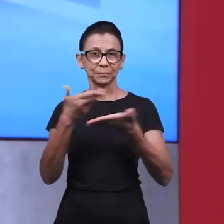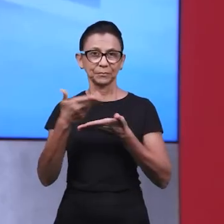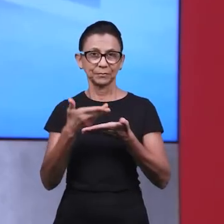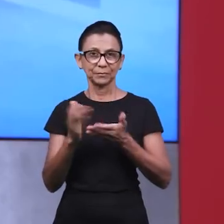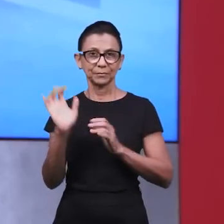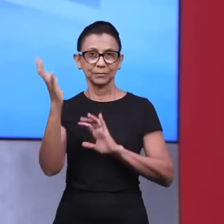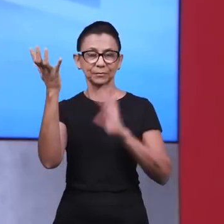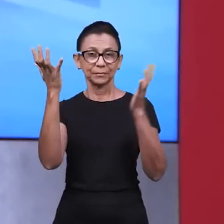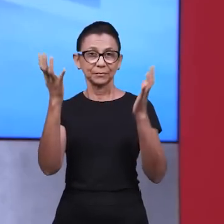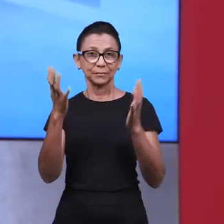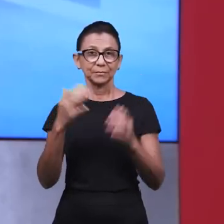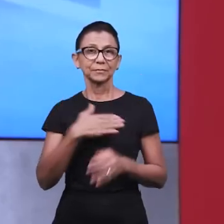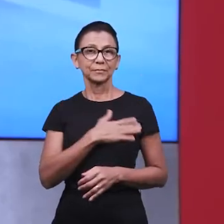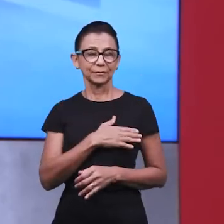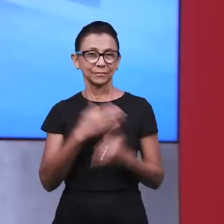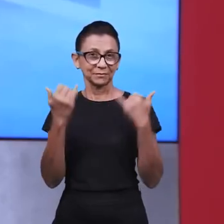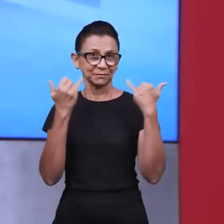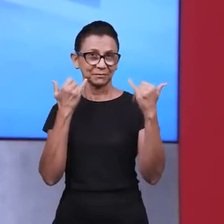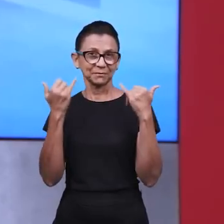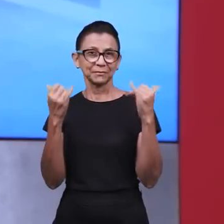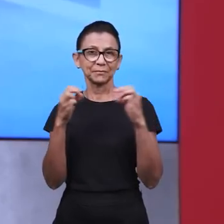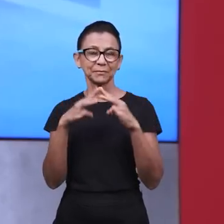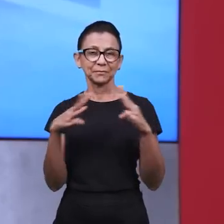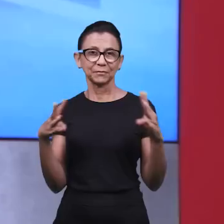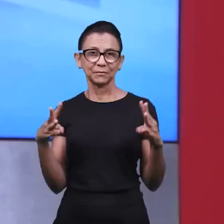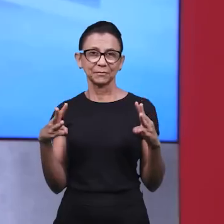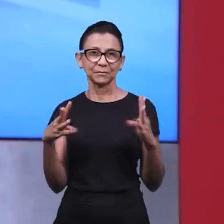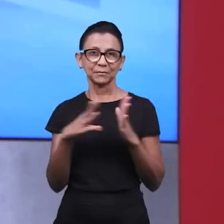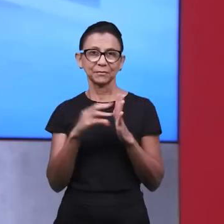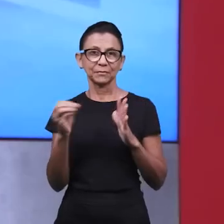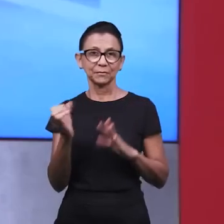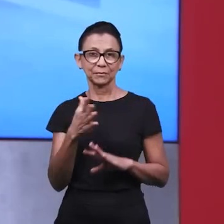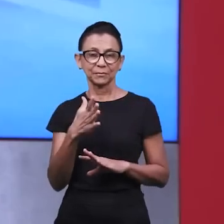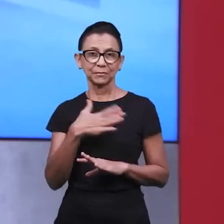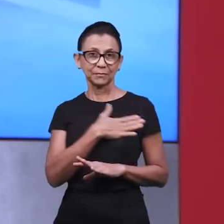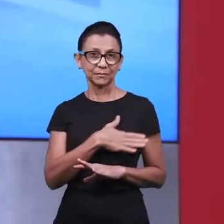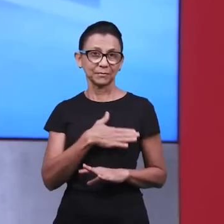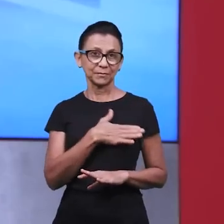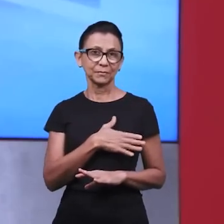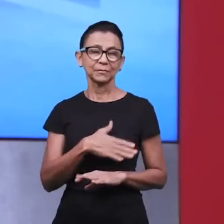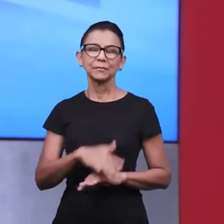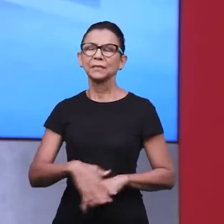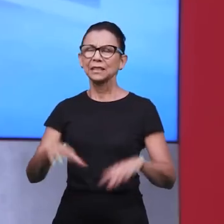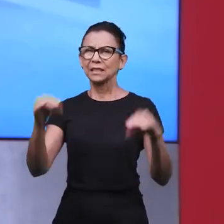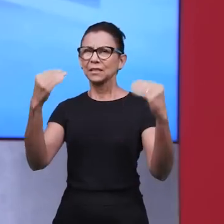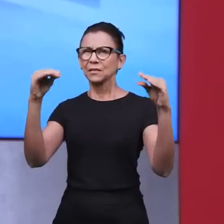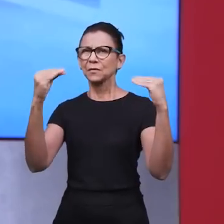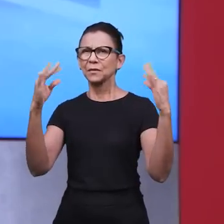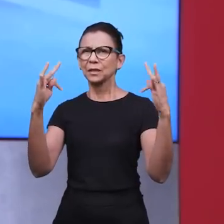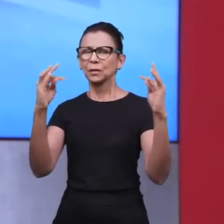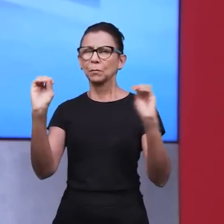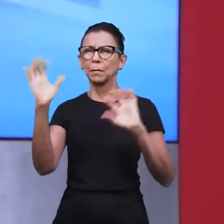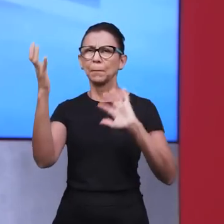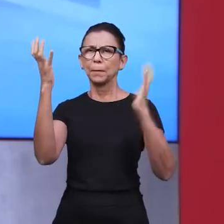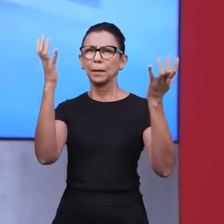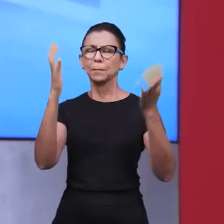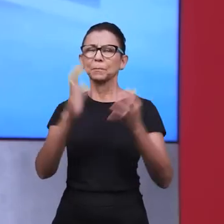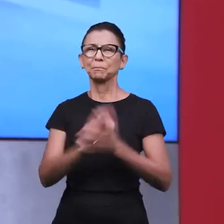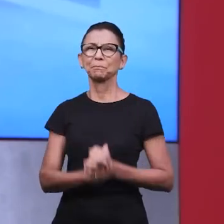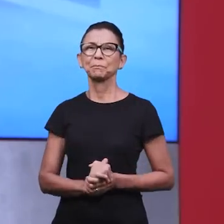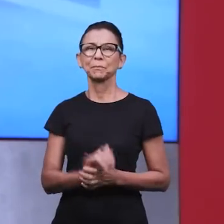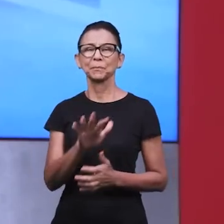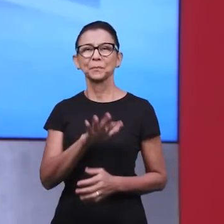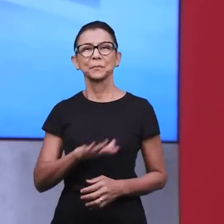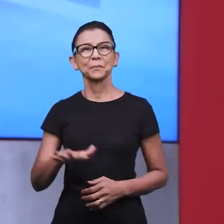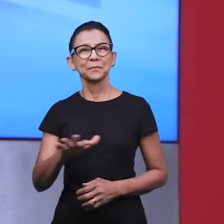do Manaim News? Olha, se você está gostando do novo formato, participe aqui com a gente. Envie mesmo tudo o que está acontecendo aí da